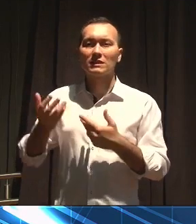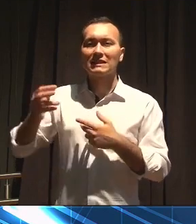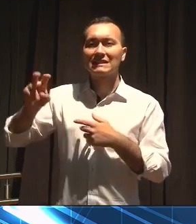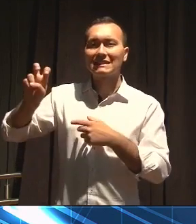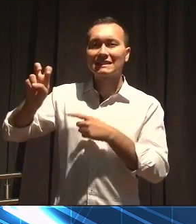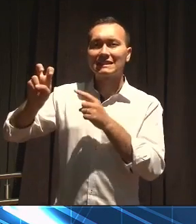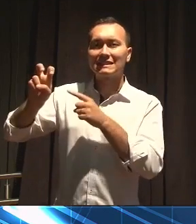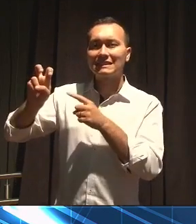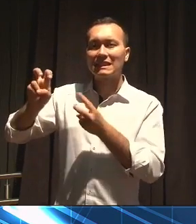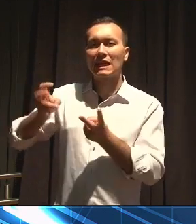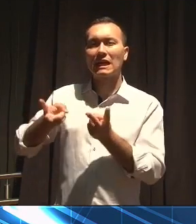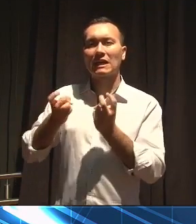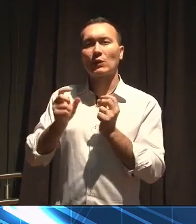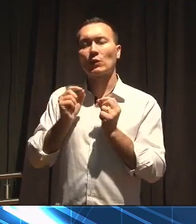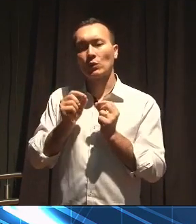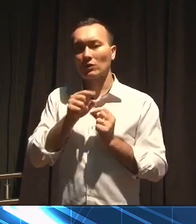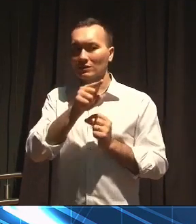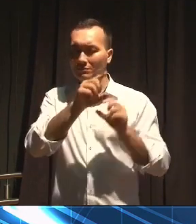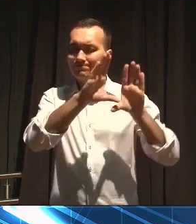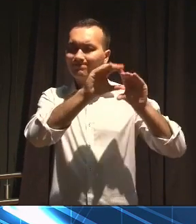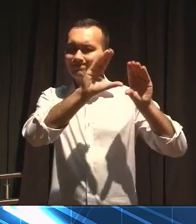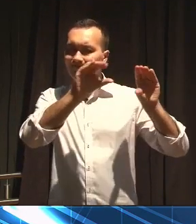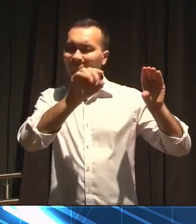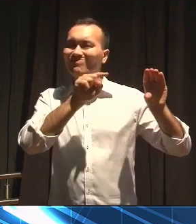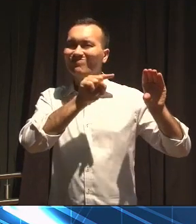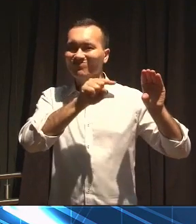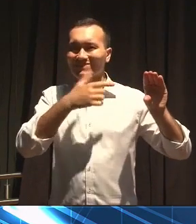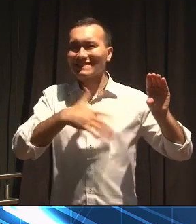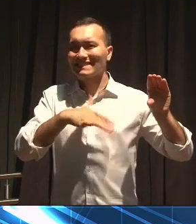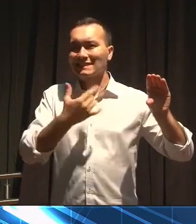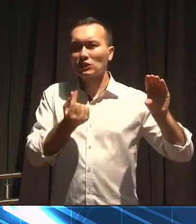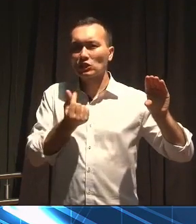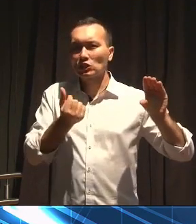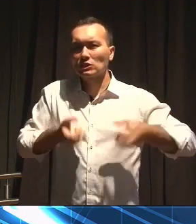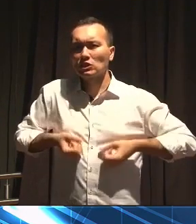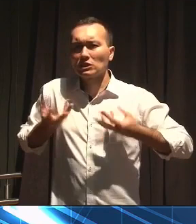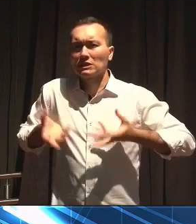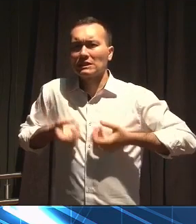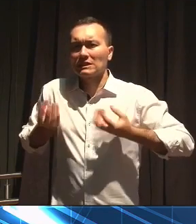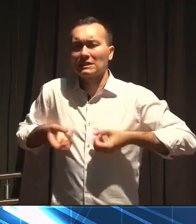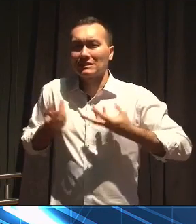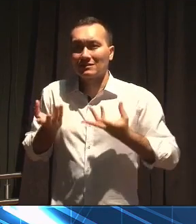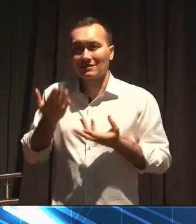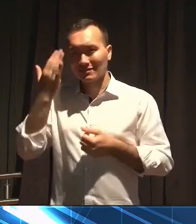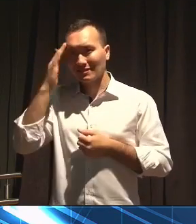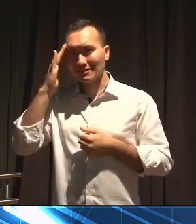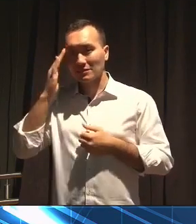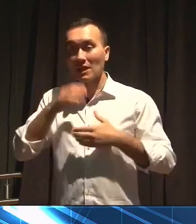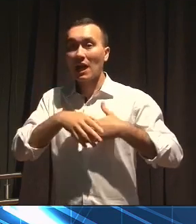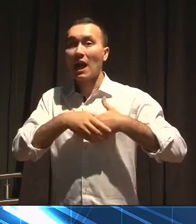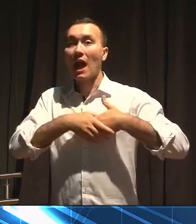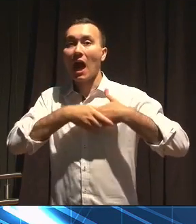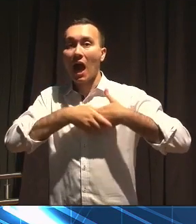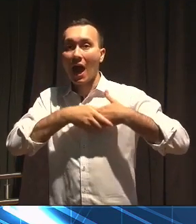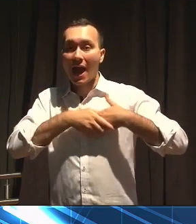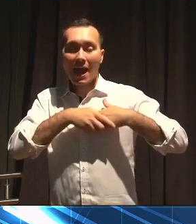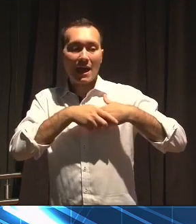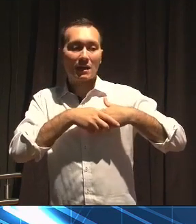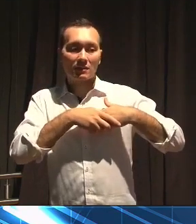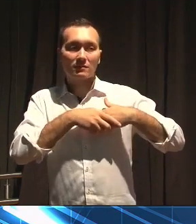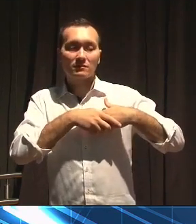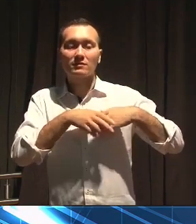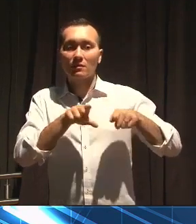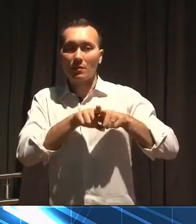figurando o teu curso de cloud. Então, literalmente, tem um sócio ali no meio, pegando dinheiro todo mês, e isso começou a incomodar um